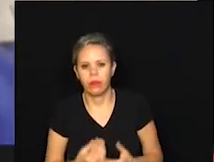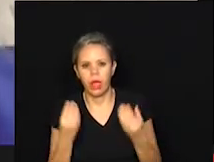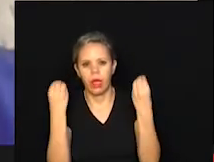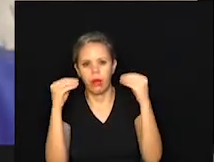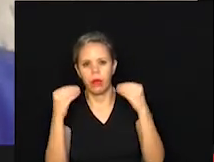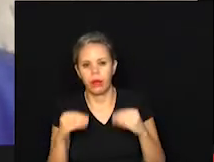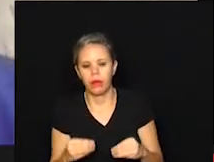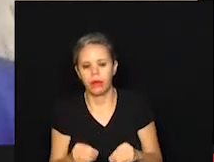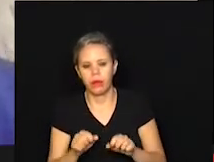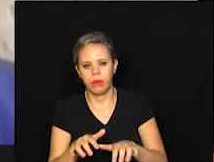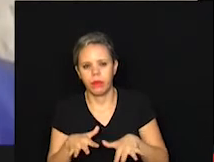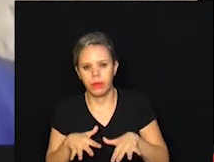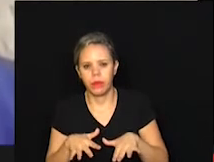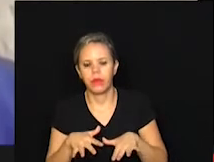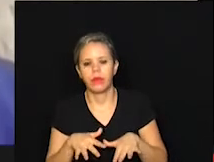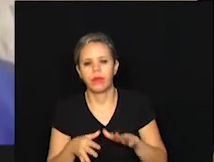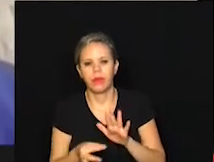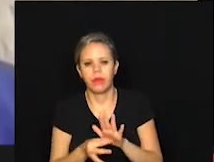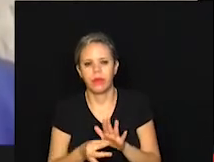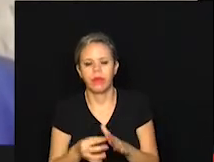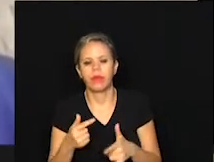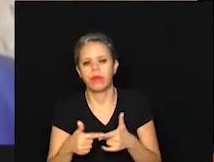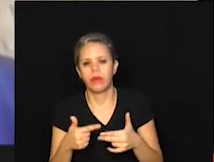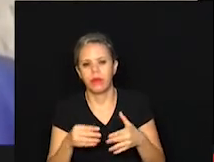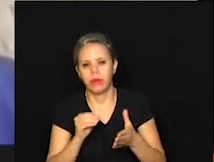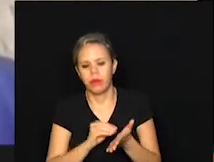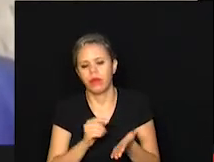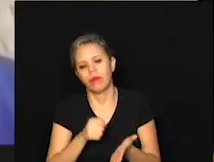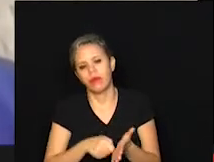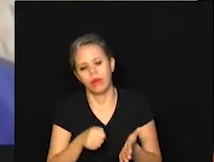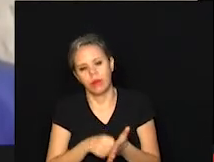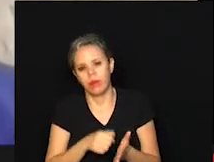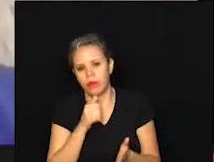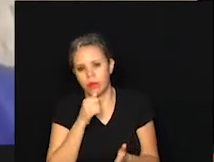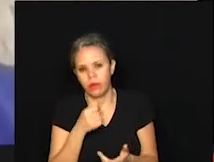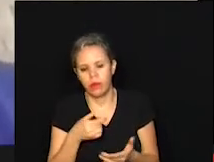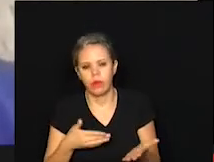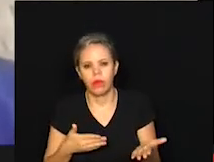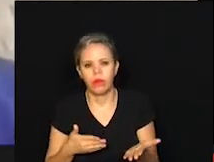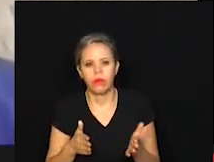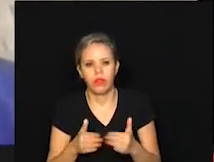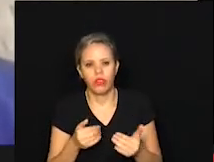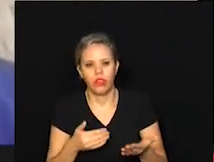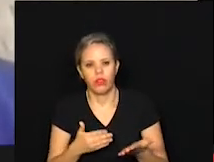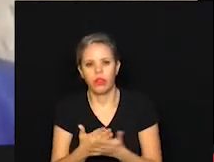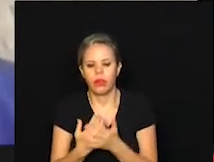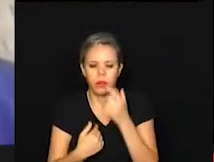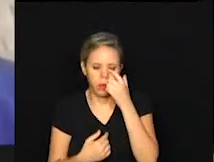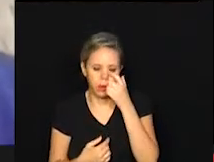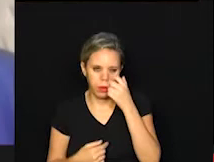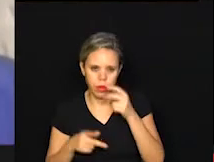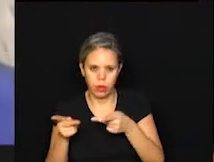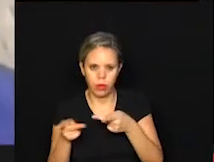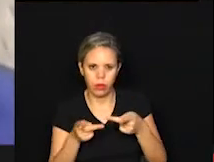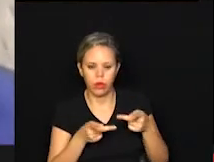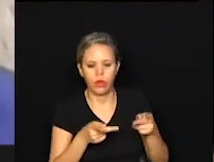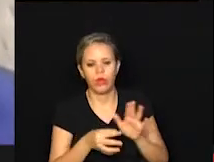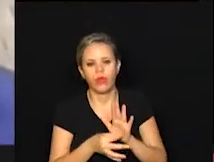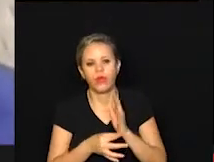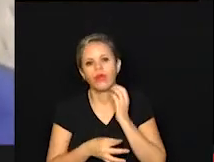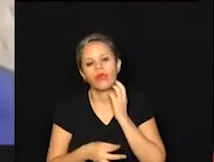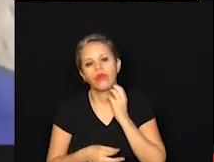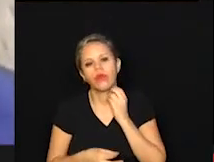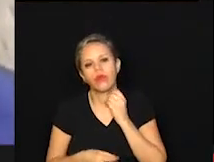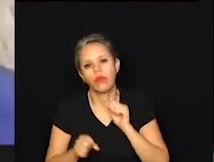colocava para a plenária os casos em que a autorização para os convidados manifestarem. Então,